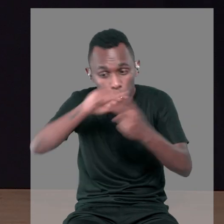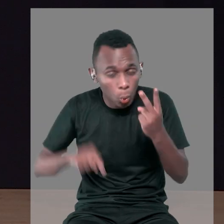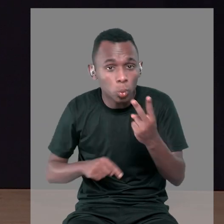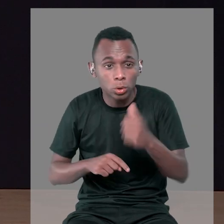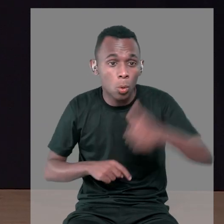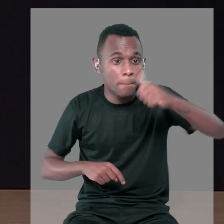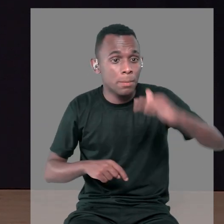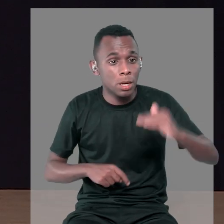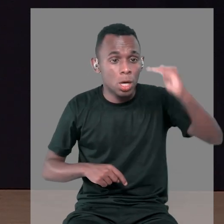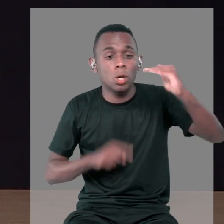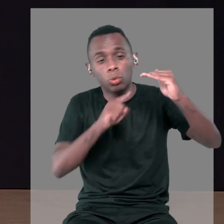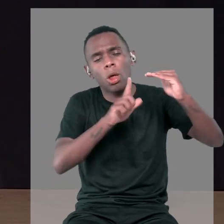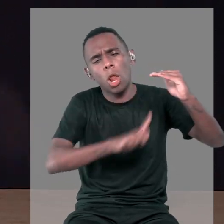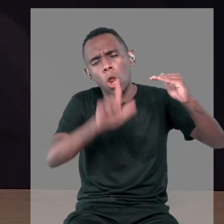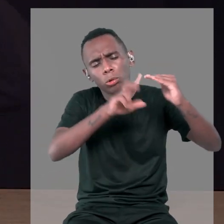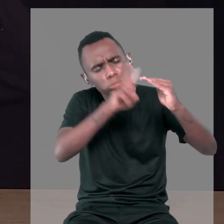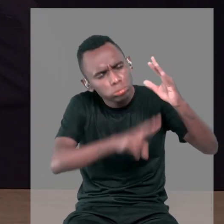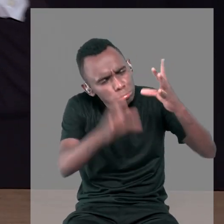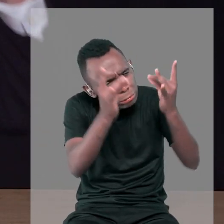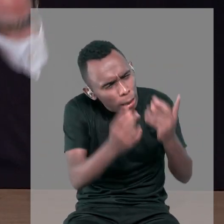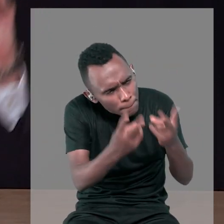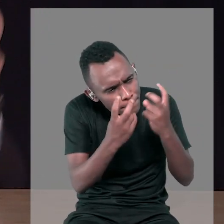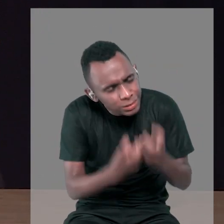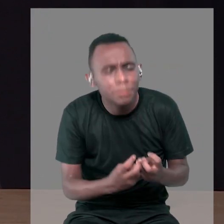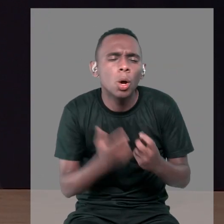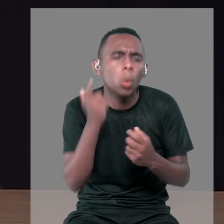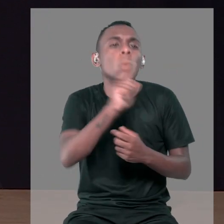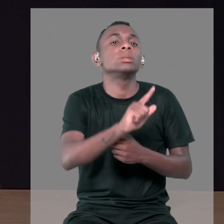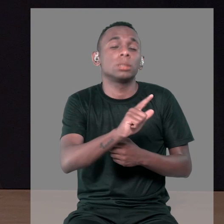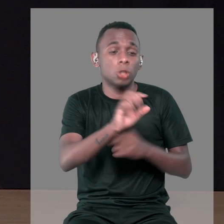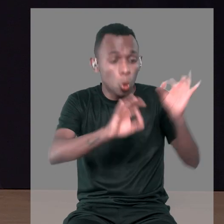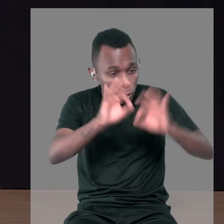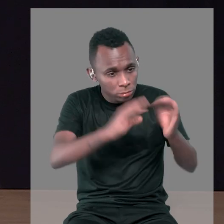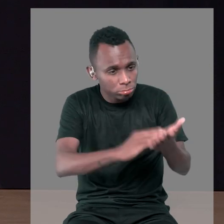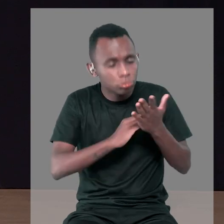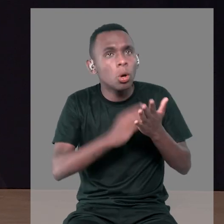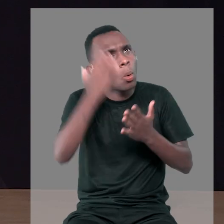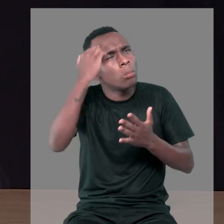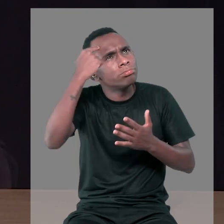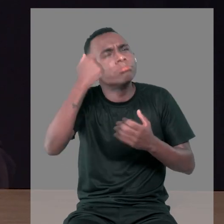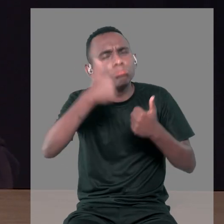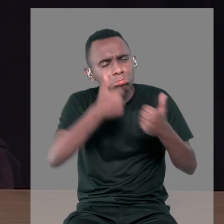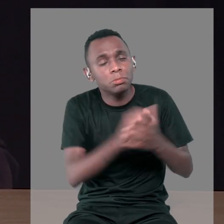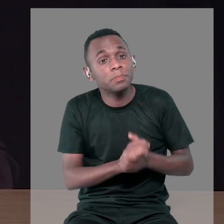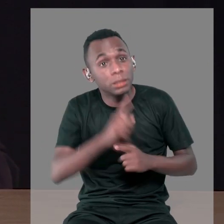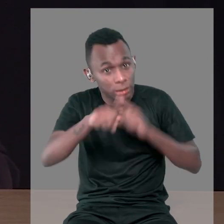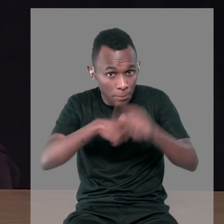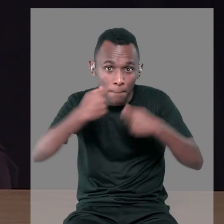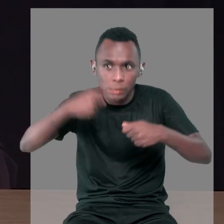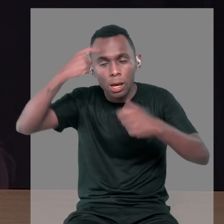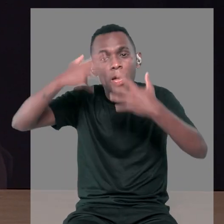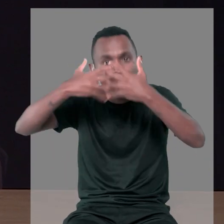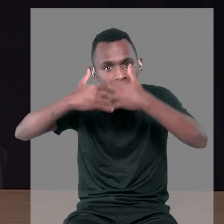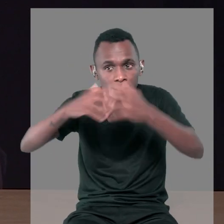primeiro é um nível lógico de análise. Ele apenas nos ajuda a organizar a cabeça. E que depois é preciso pensar